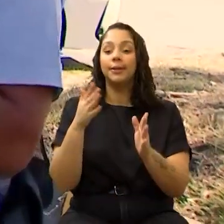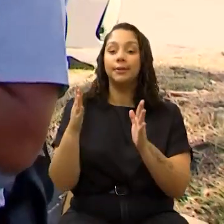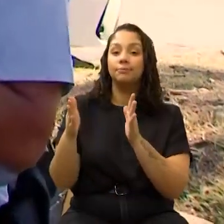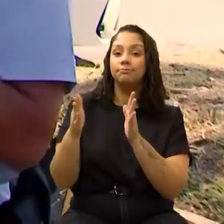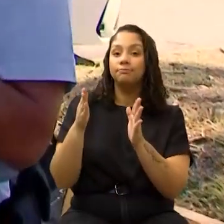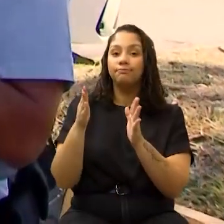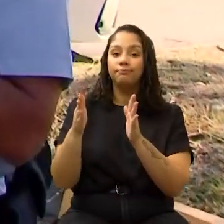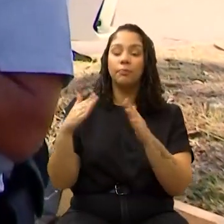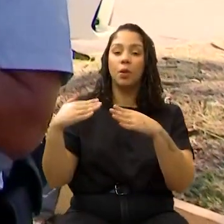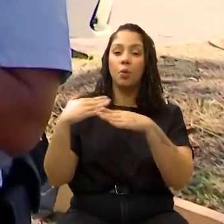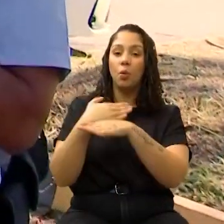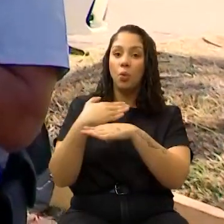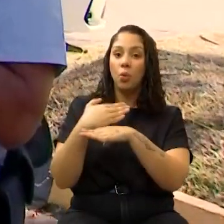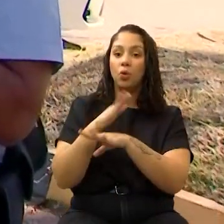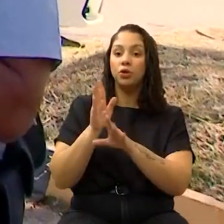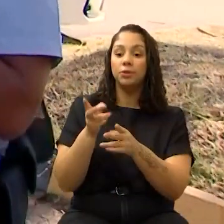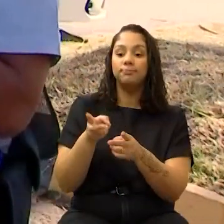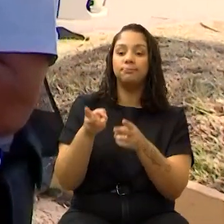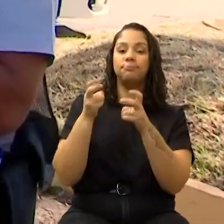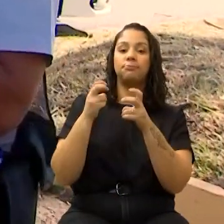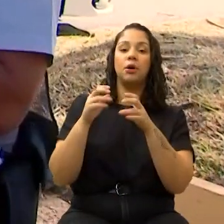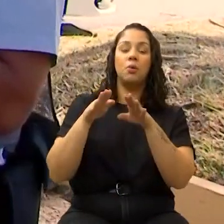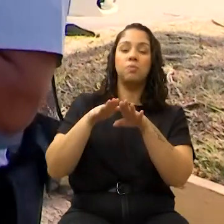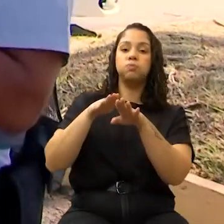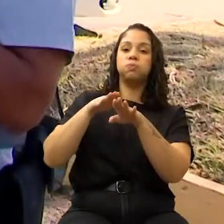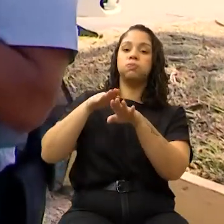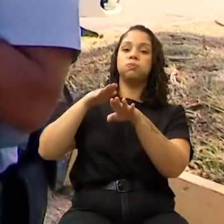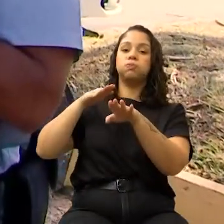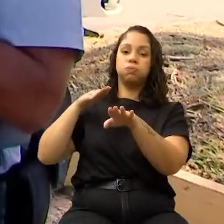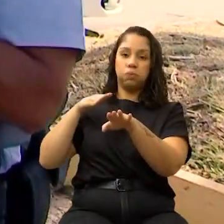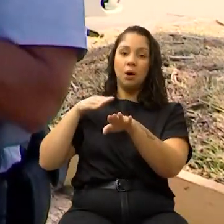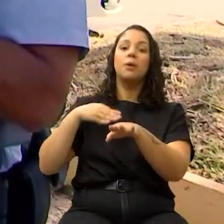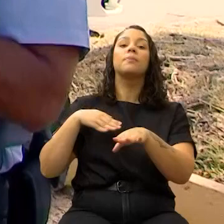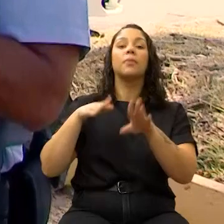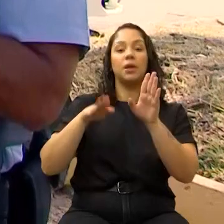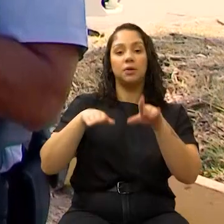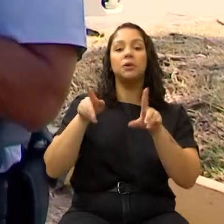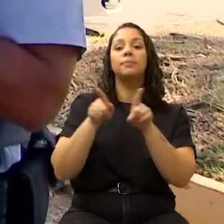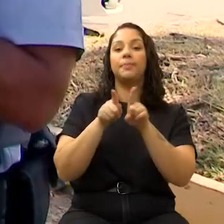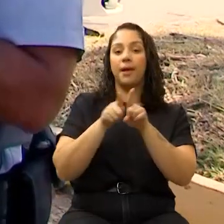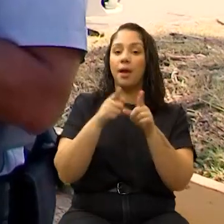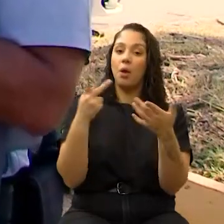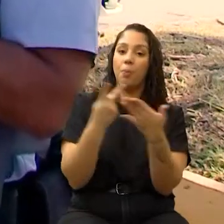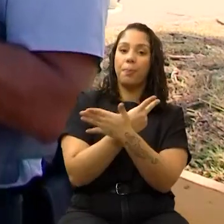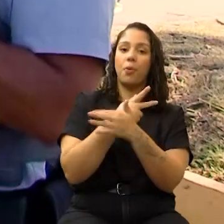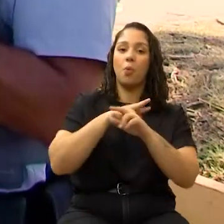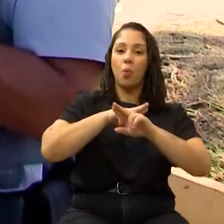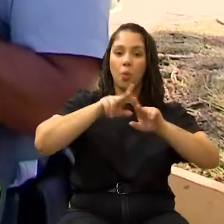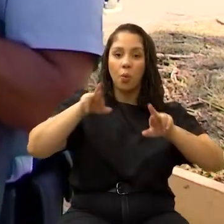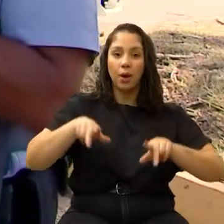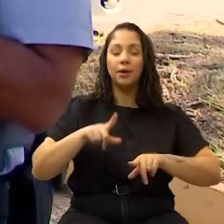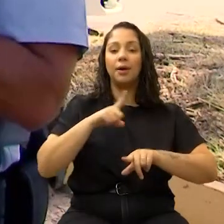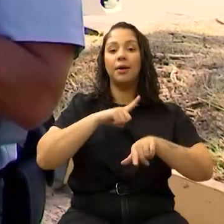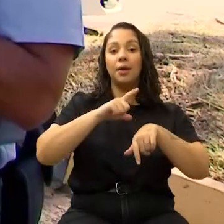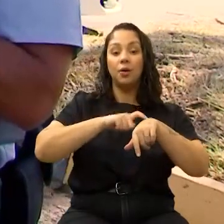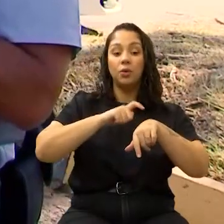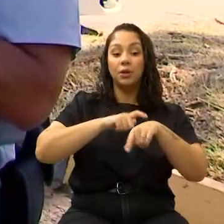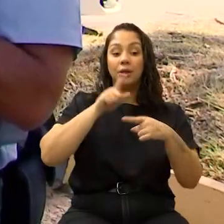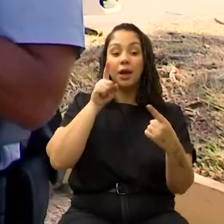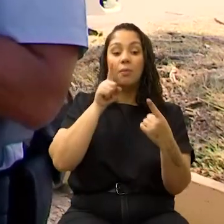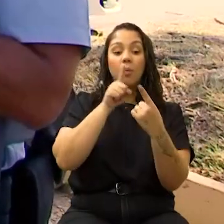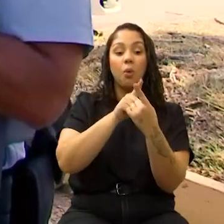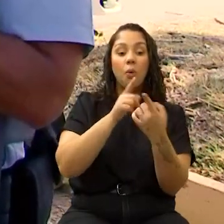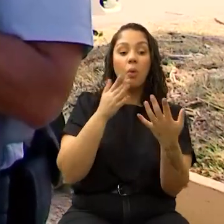locais aí que a gente geralmente depara com grande quantidade de veículos e às vezes ocorrência, o que às vezes demanda maior tempo